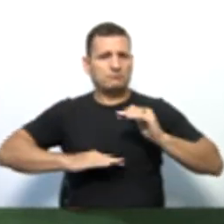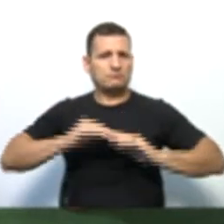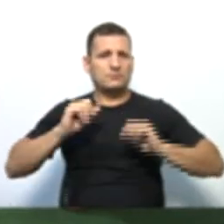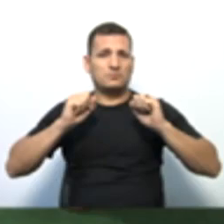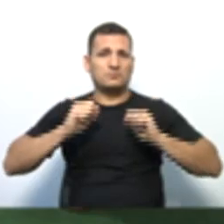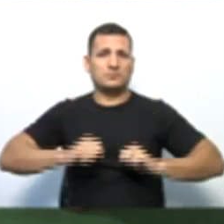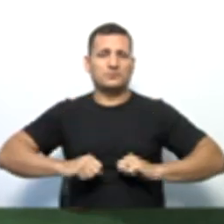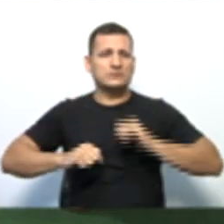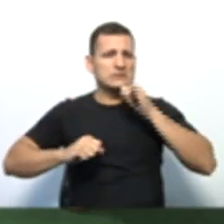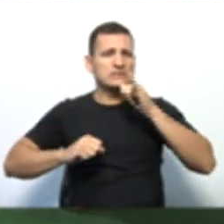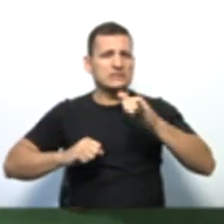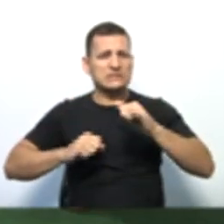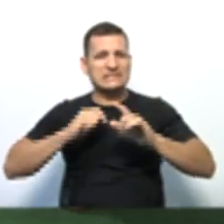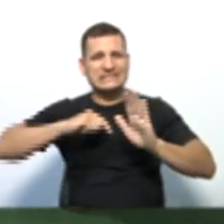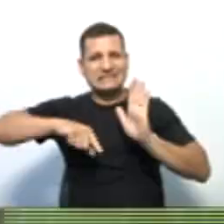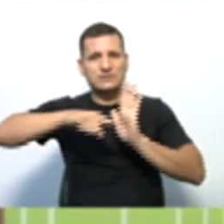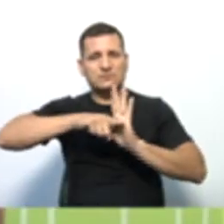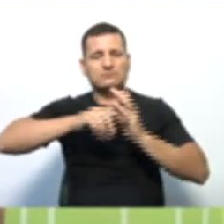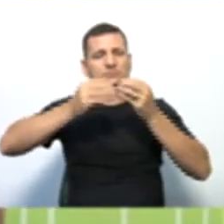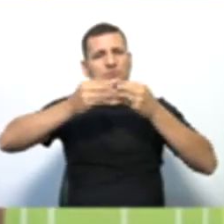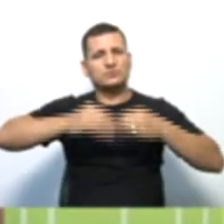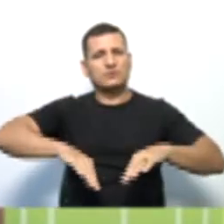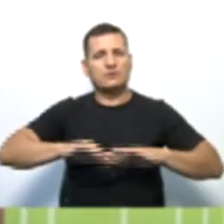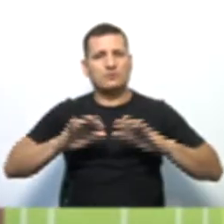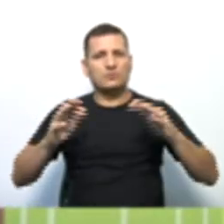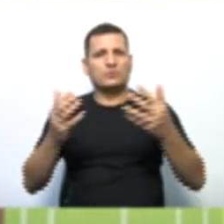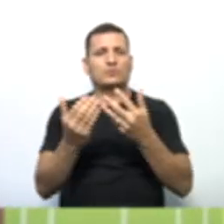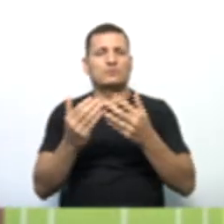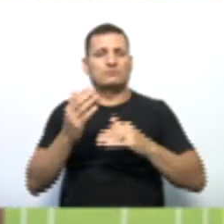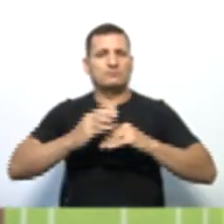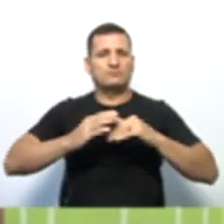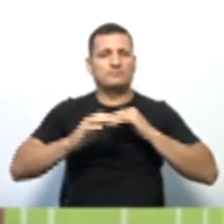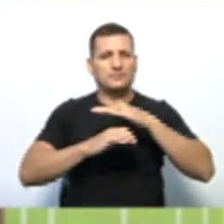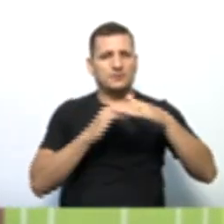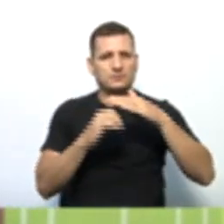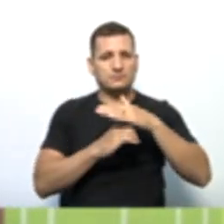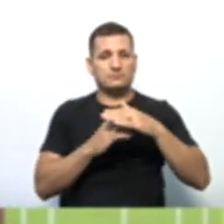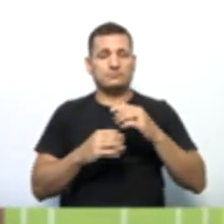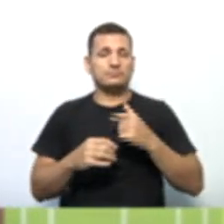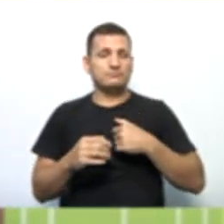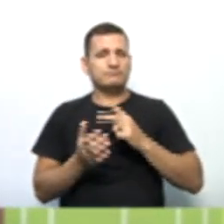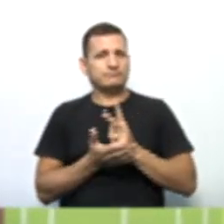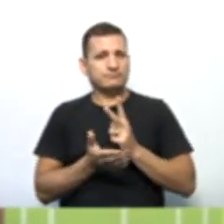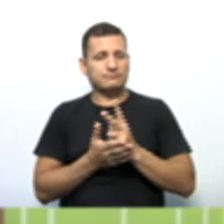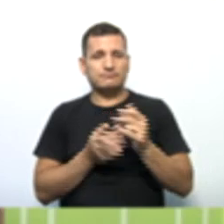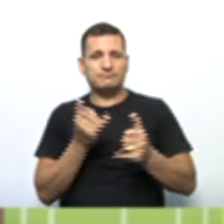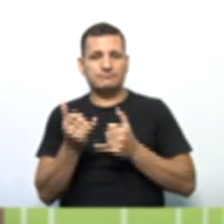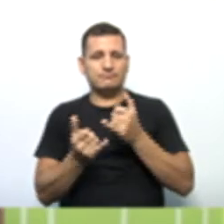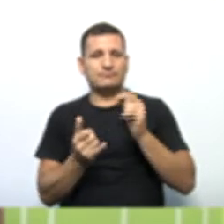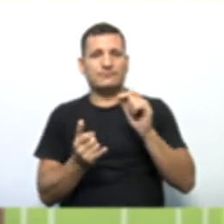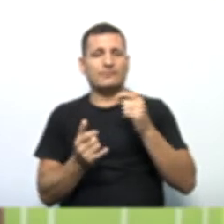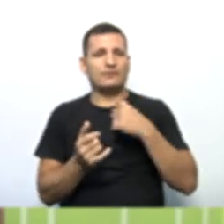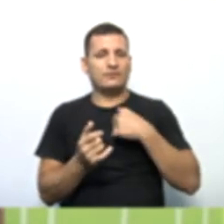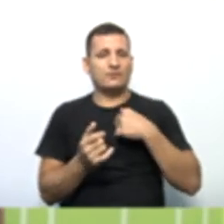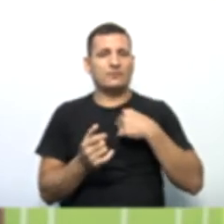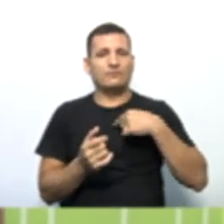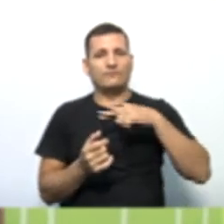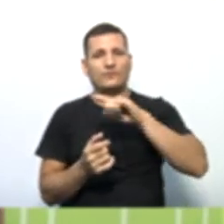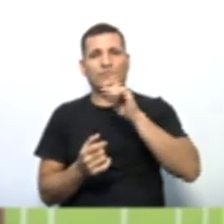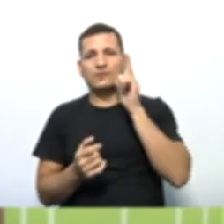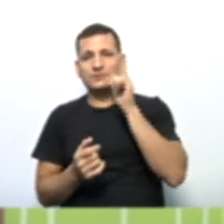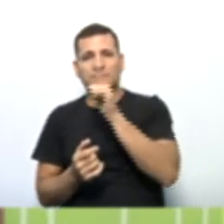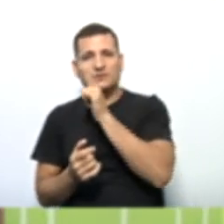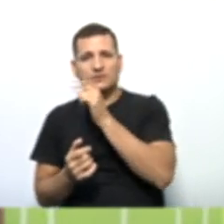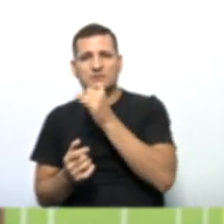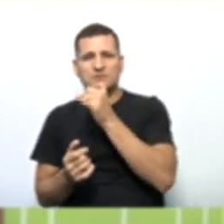a categoria ou até mesmo a empresa. Eu brinco muito quando eu vou explicar isso, que eu não volto numa lanchonete onde o garçom me